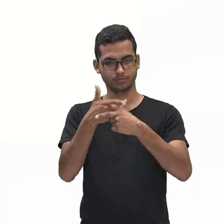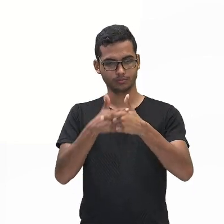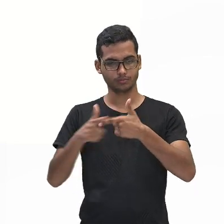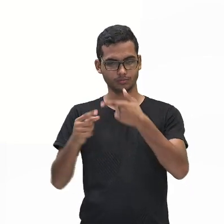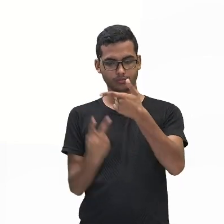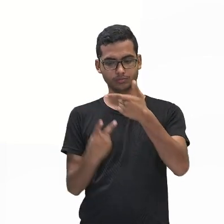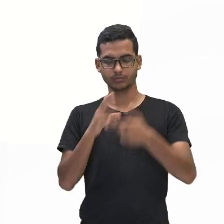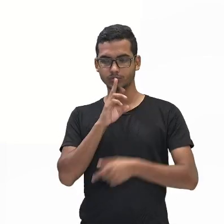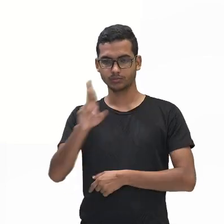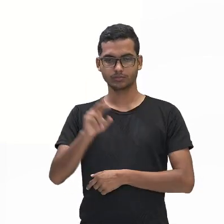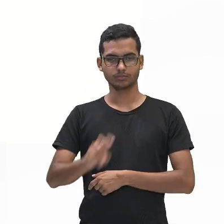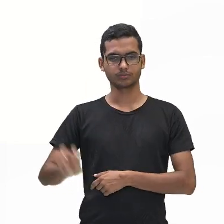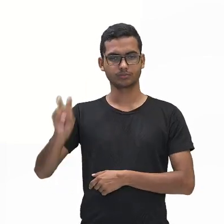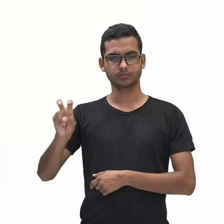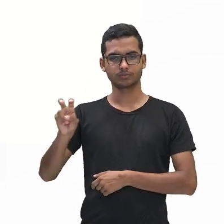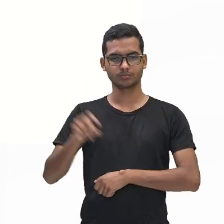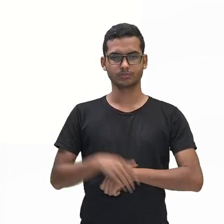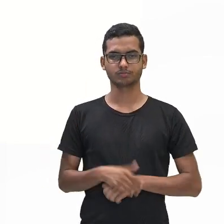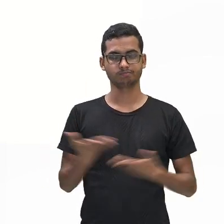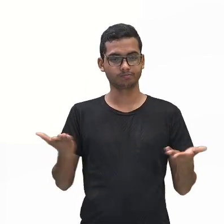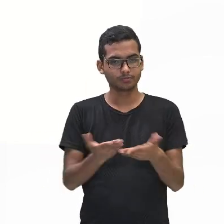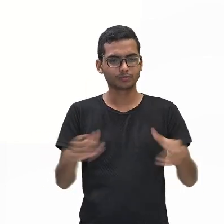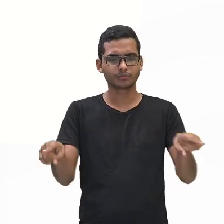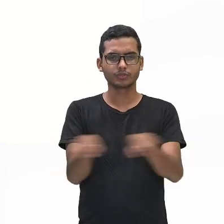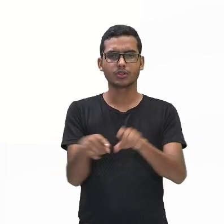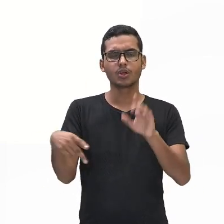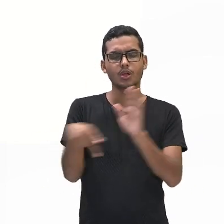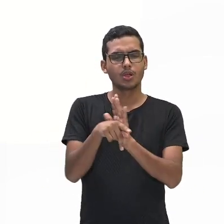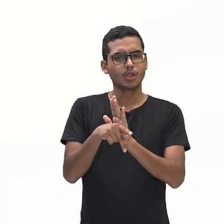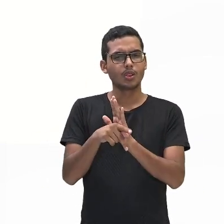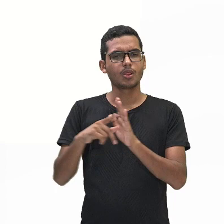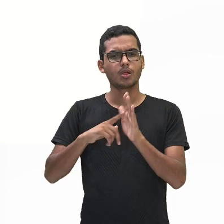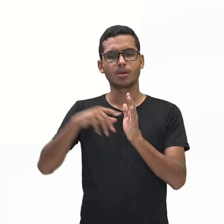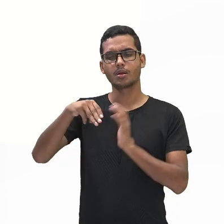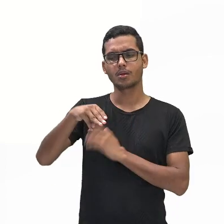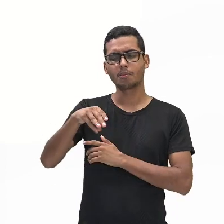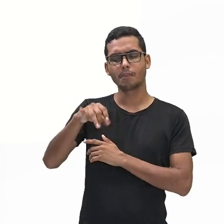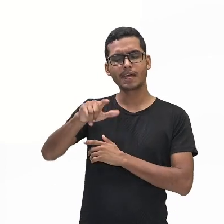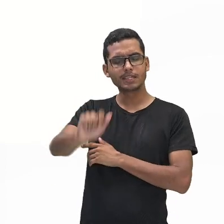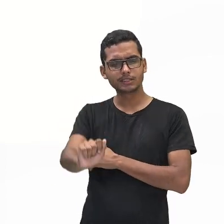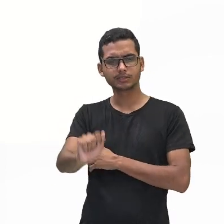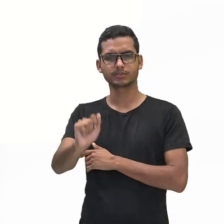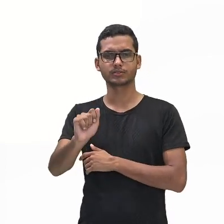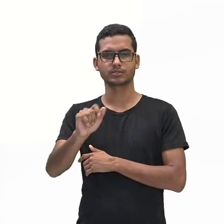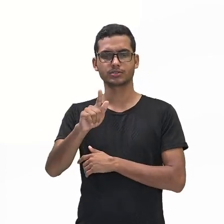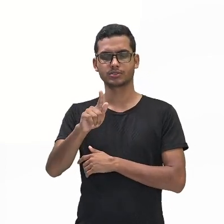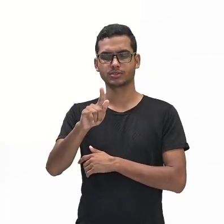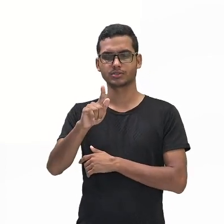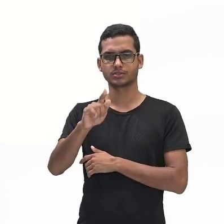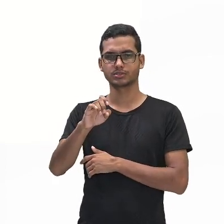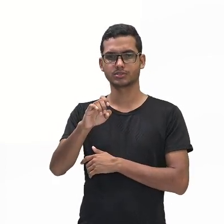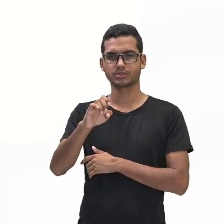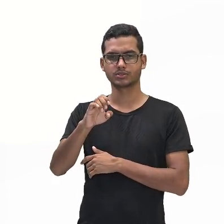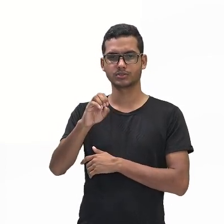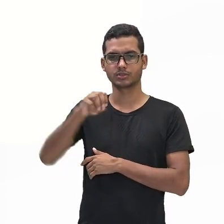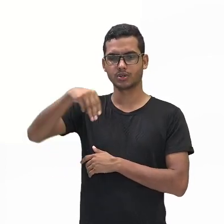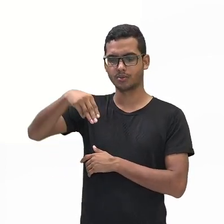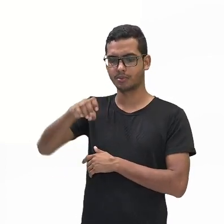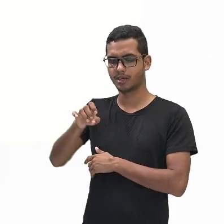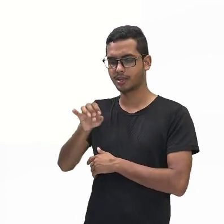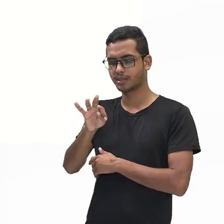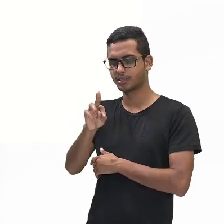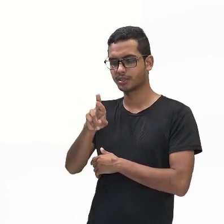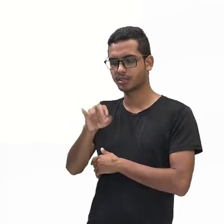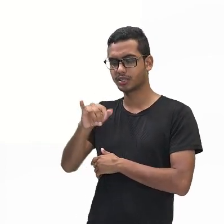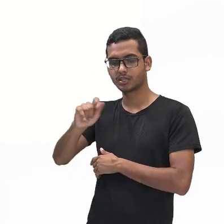Tranquilo, né? E na média geométrica? Agora vamos tirar a média geométrica desses dois valores. Então, olha só, essa fórmula,